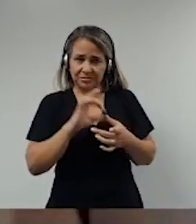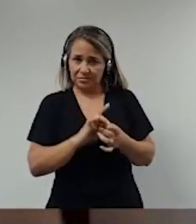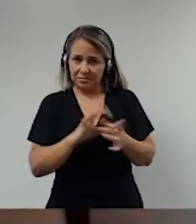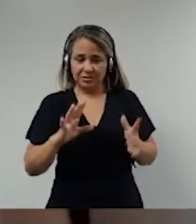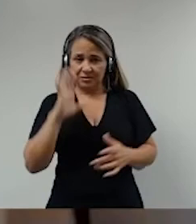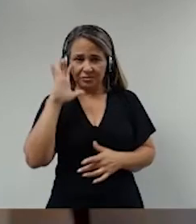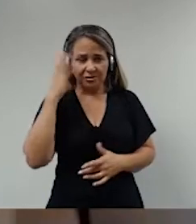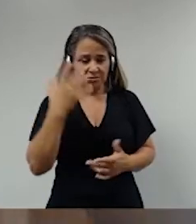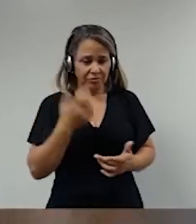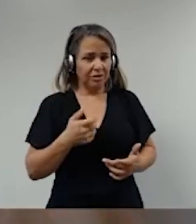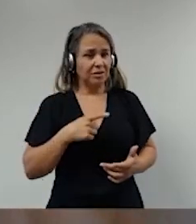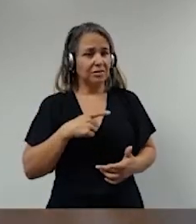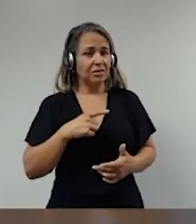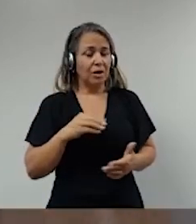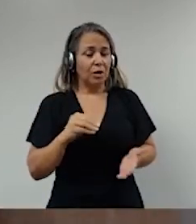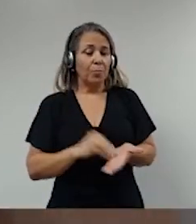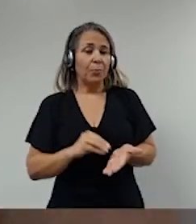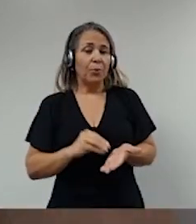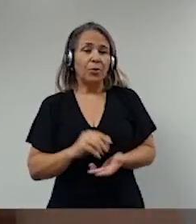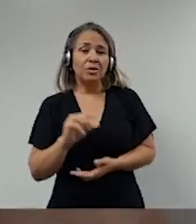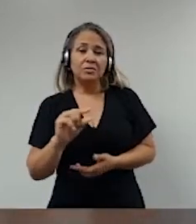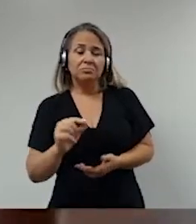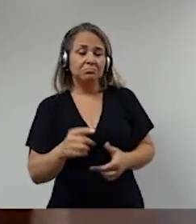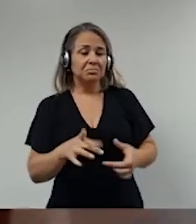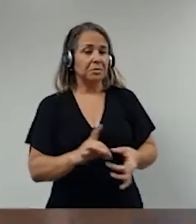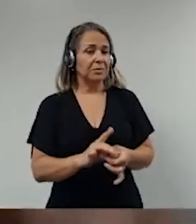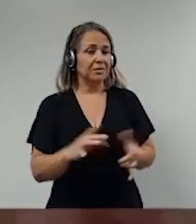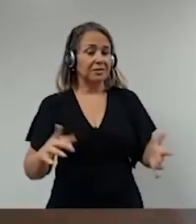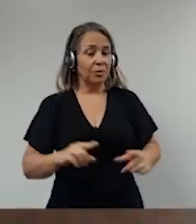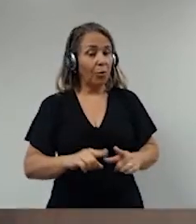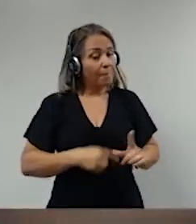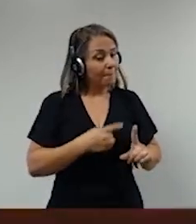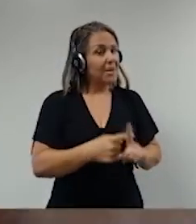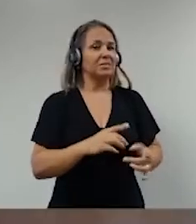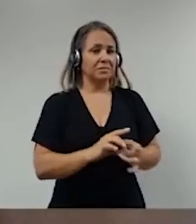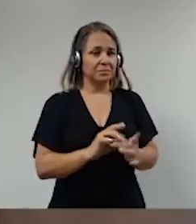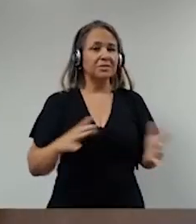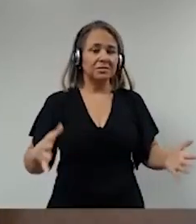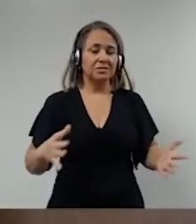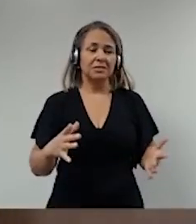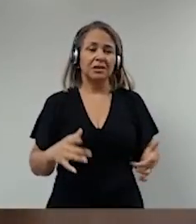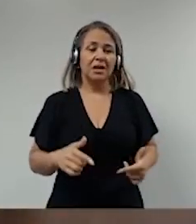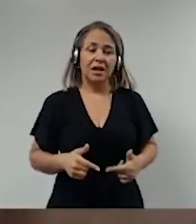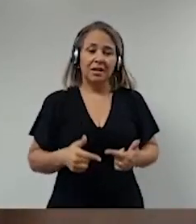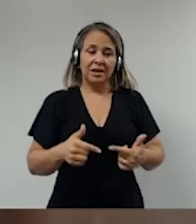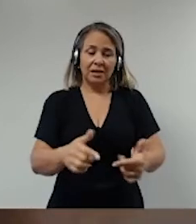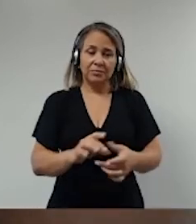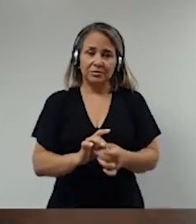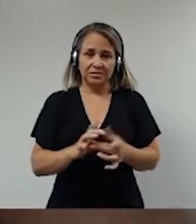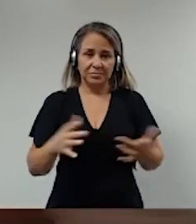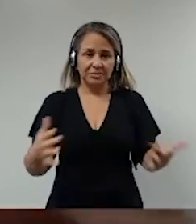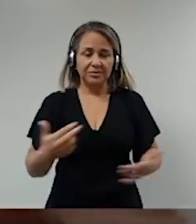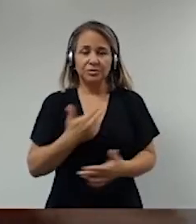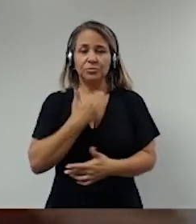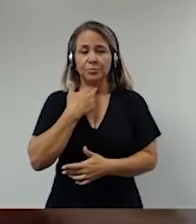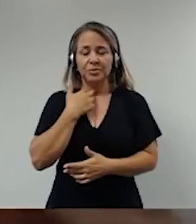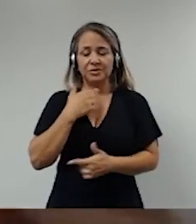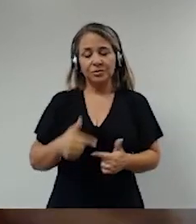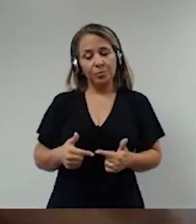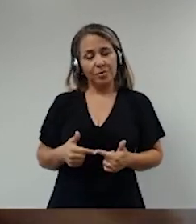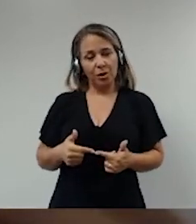com mais democracia. A outra é que essa luta por democracia, pactuada com vários setores da sociedade, ela não pode ser uma